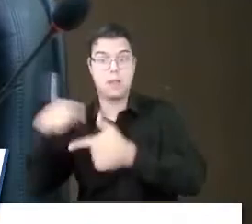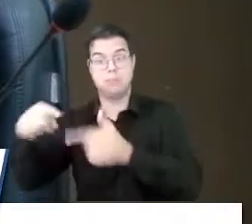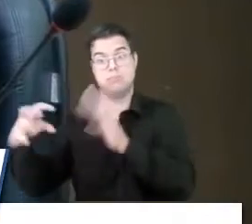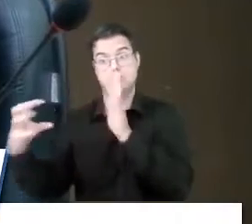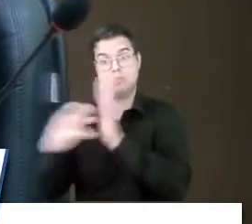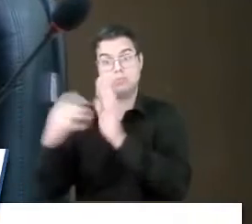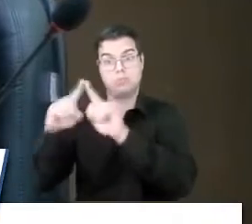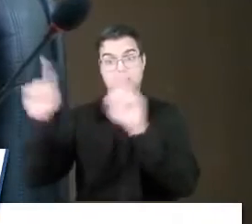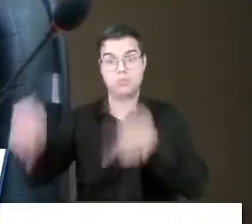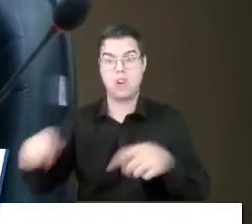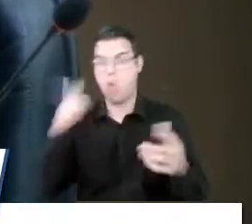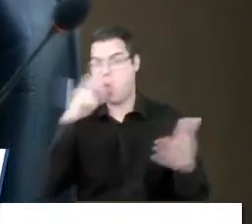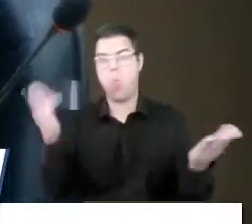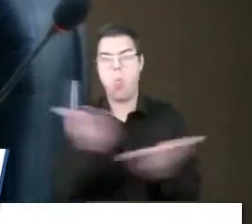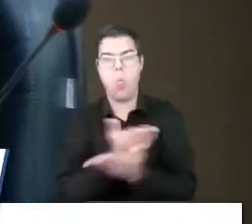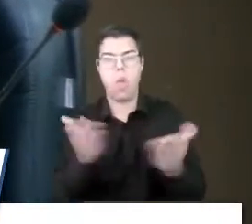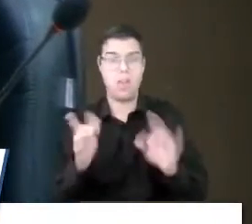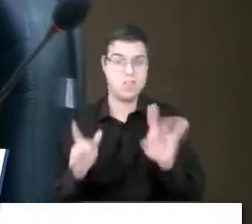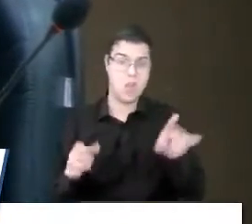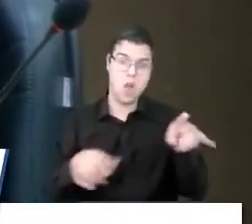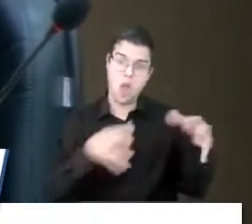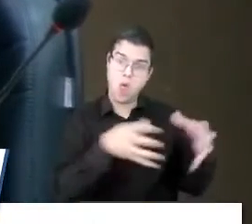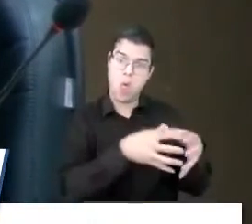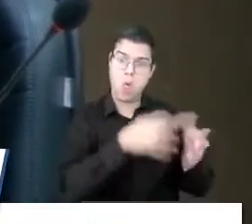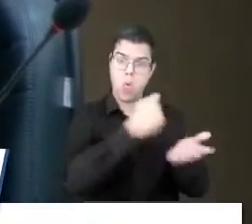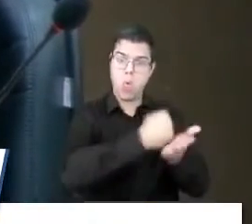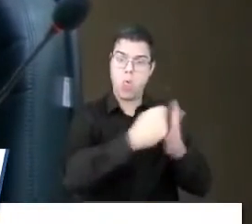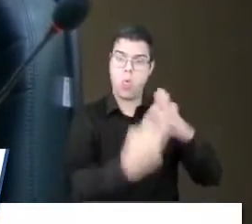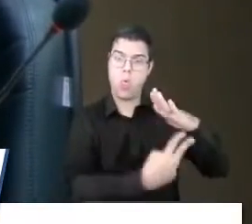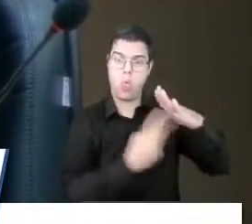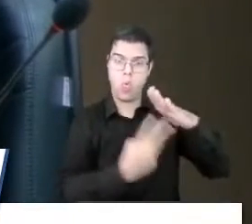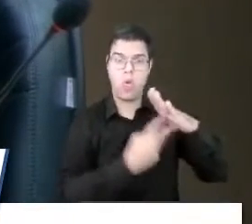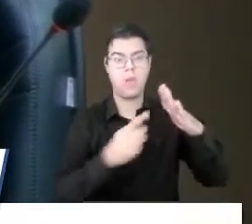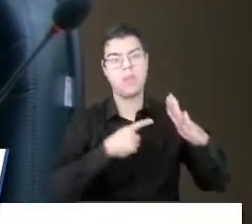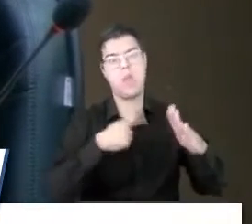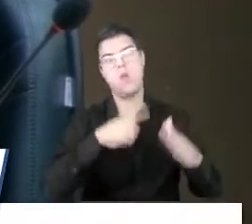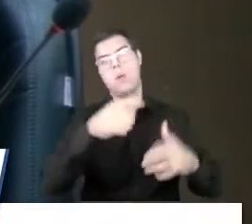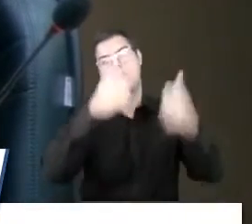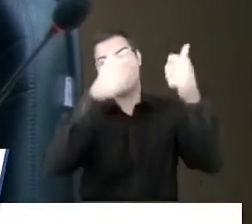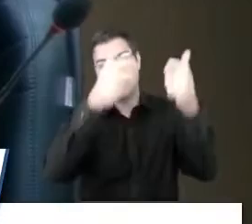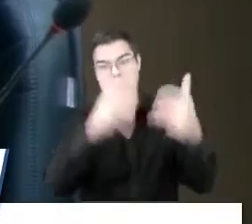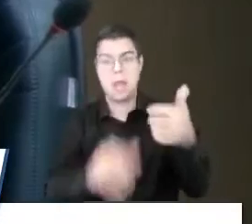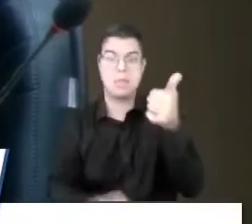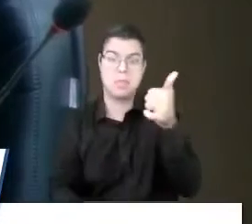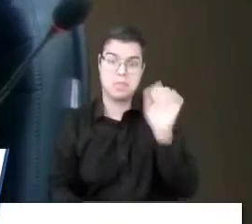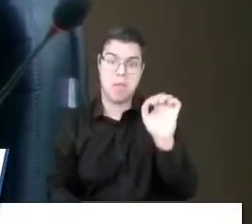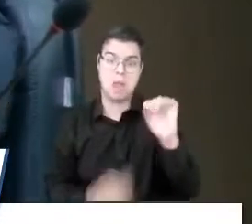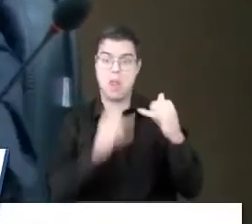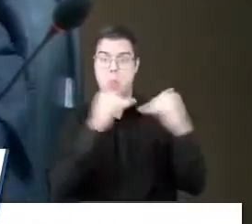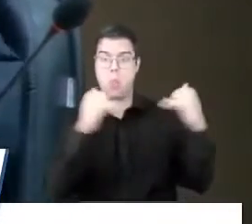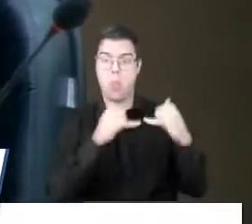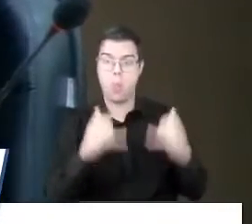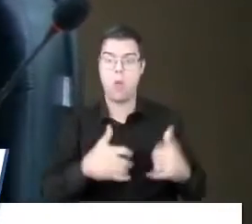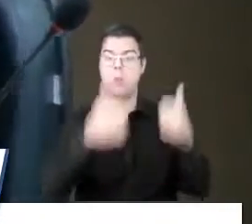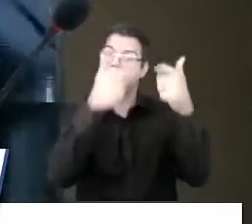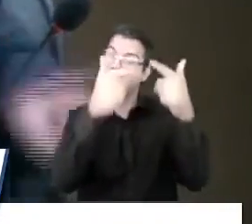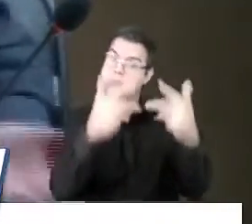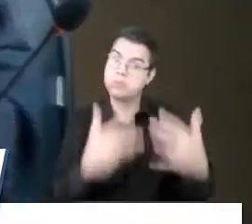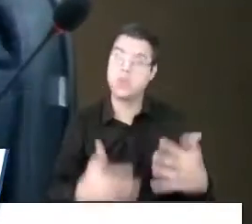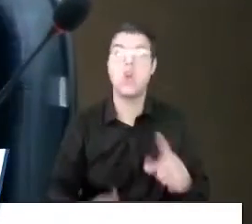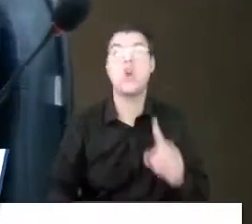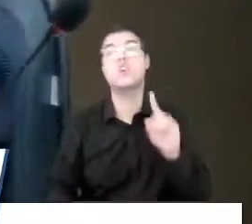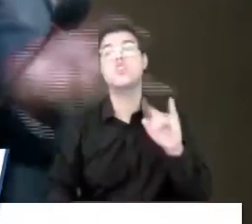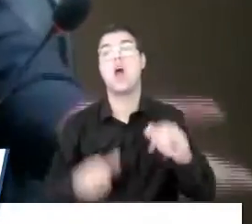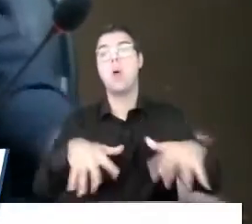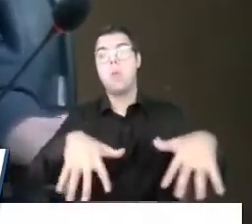Chega lá, manda lá uma justificativa com 10 linhas. Ah, não, depois que protocola lá, no dia da sessão, chama lá o